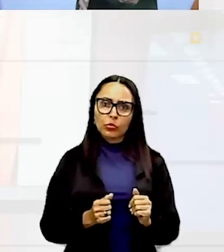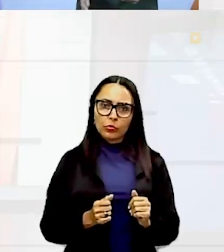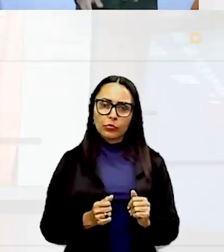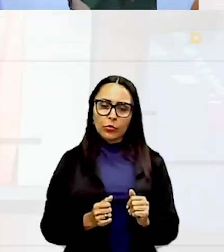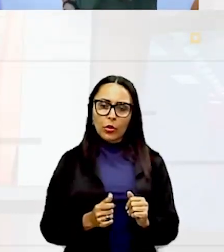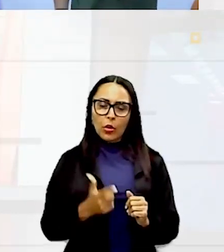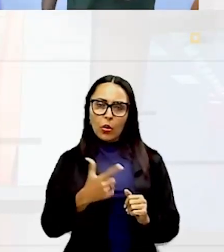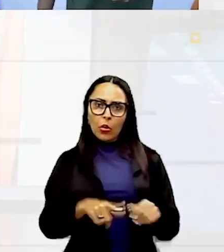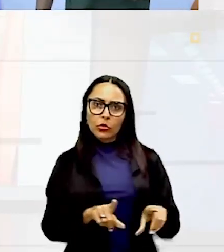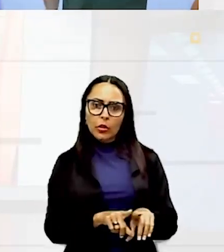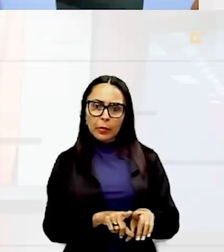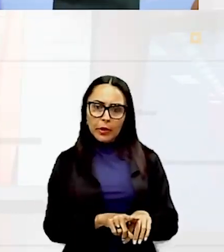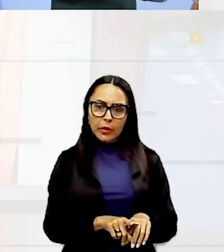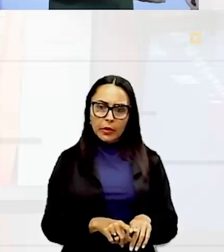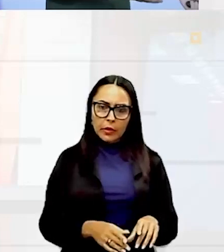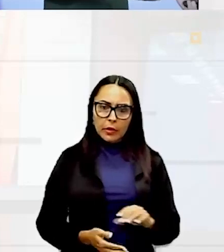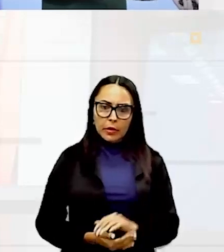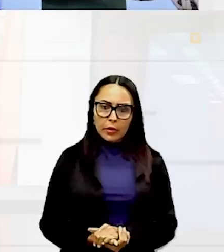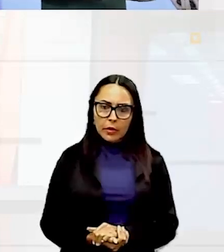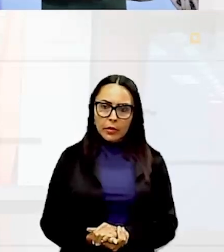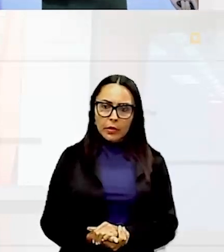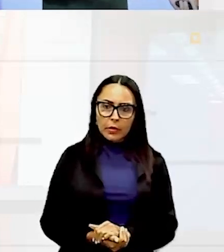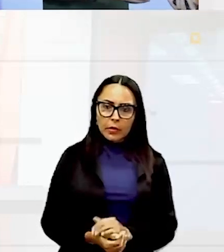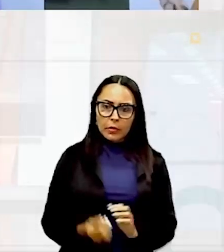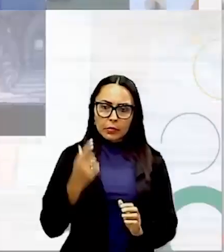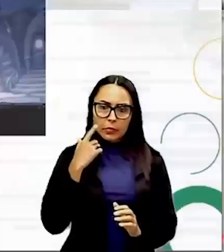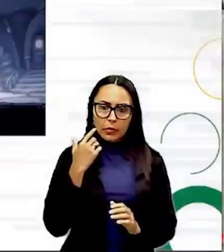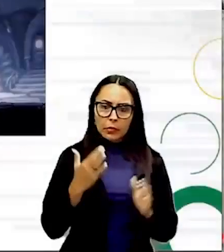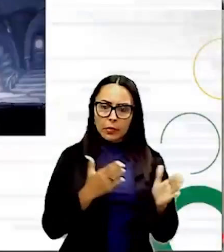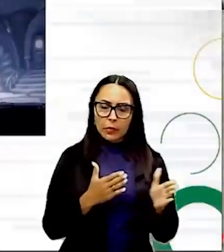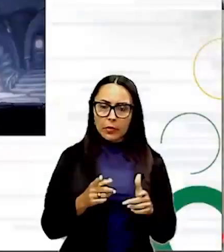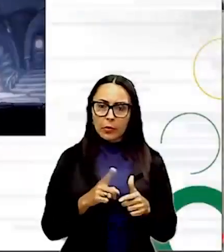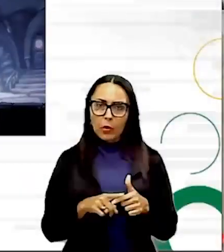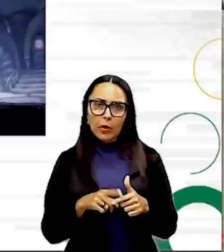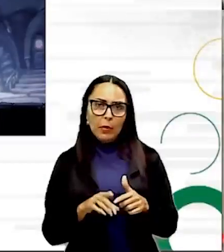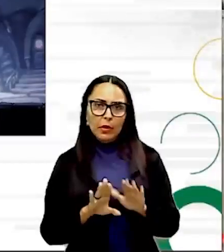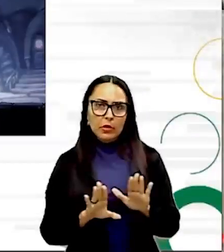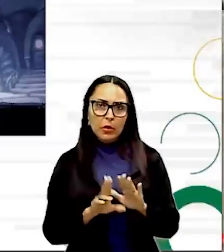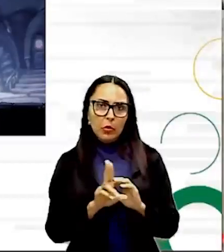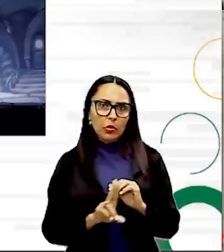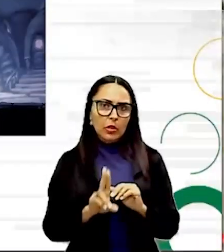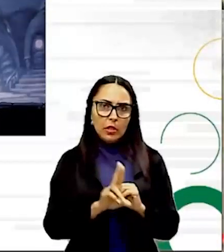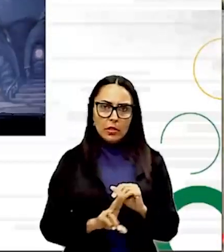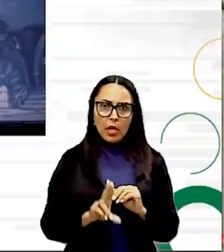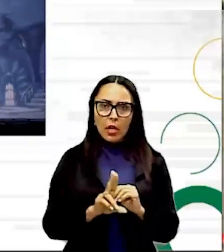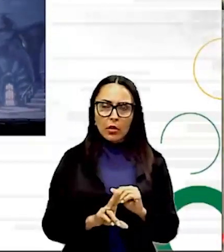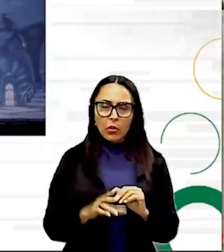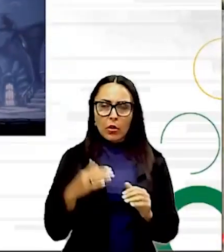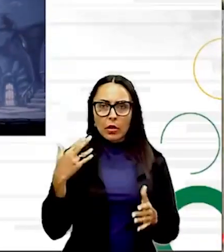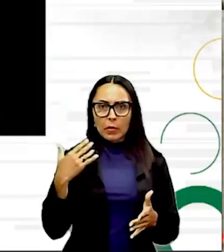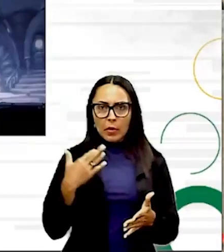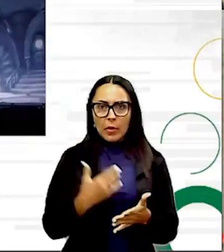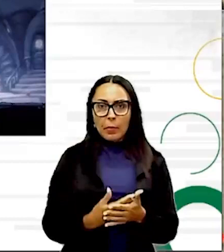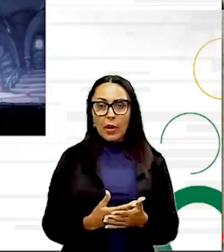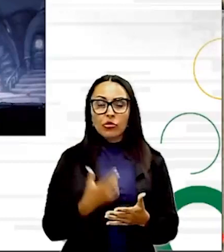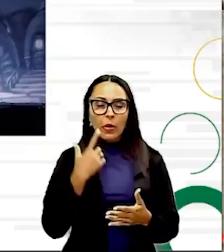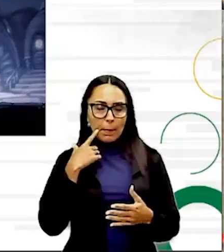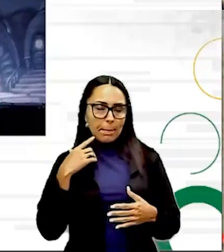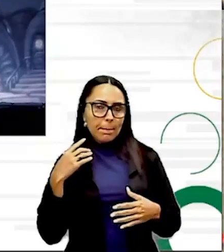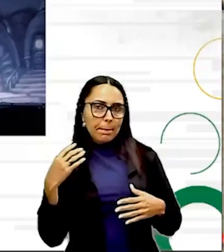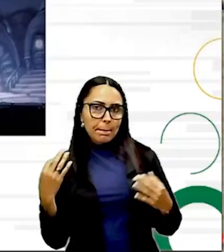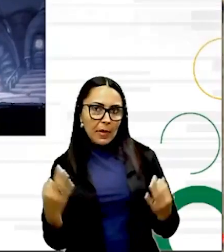E outro que, pelo mesmo problema de não ser muito utilizado, por ser bem complexo, mas tem sim